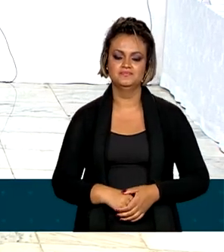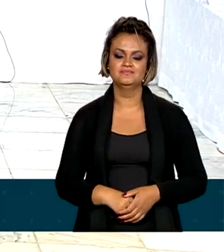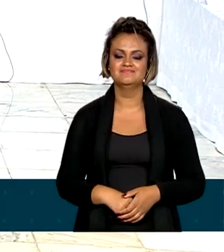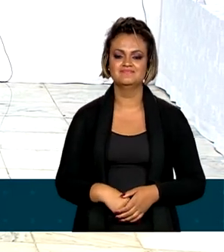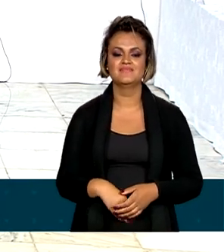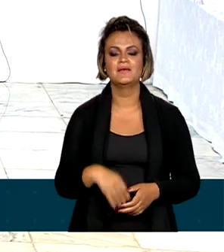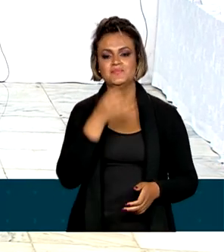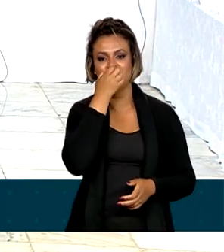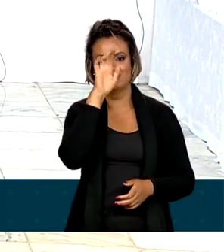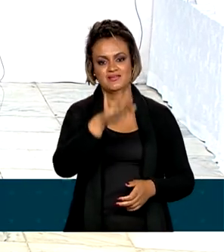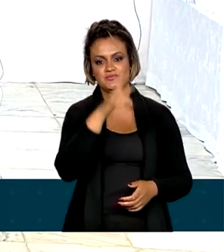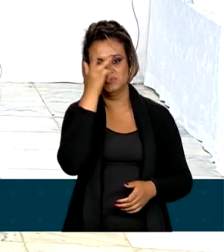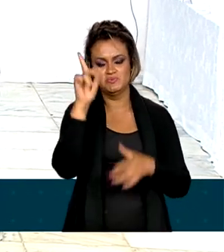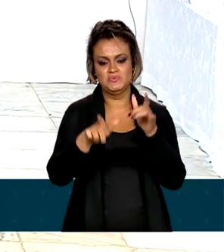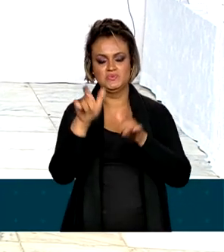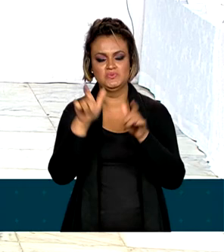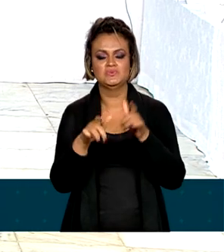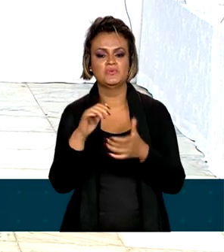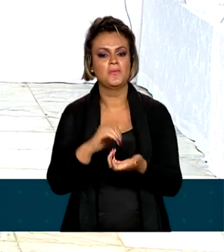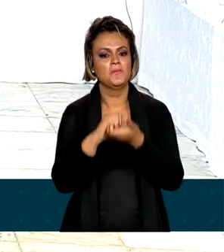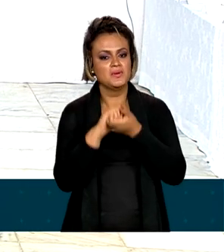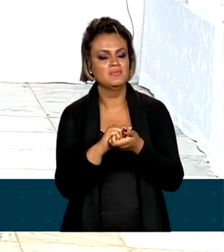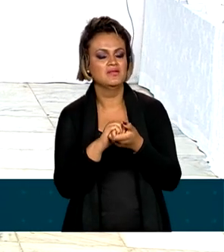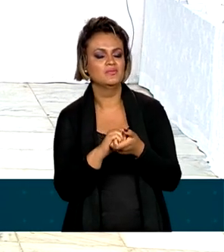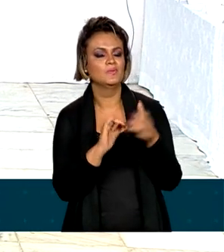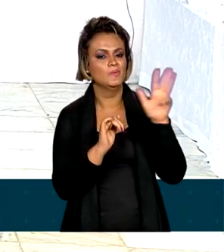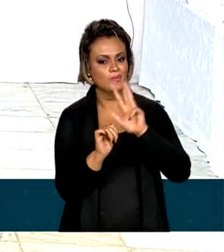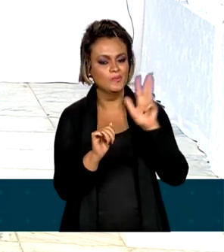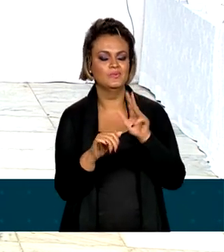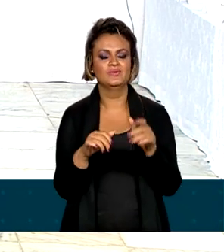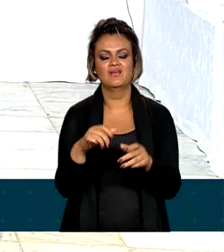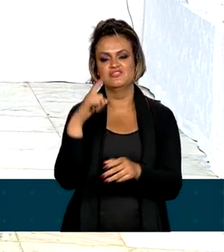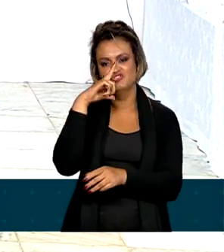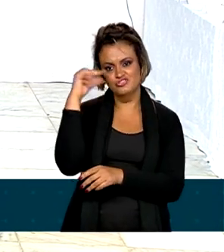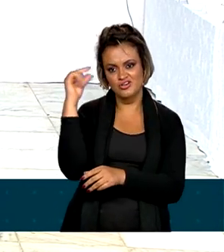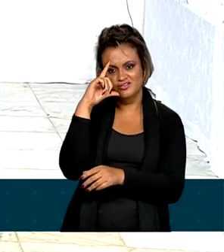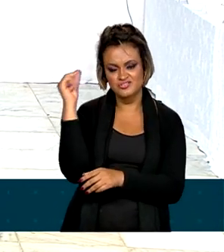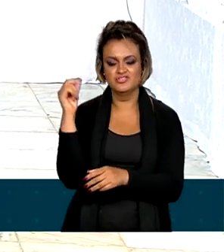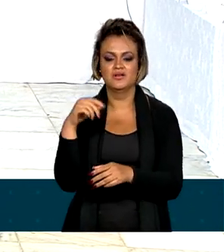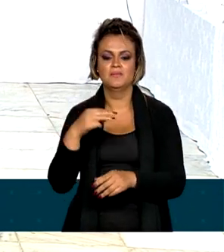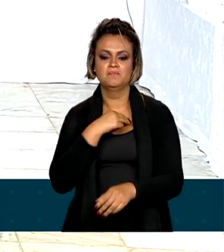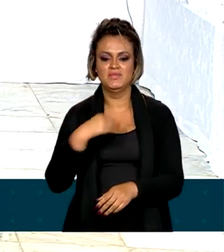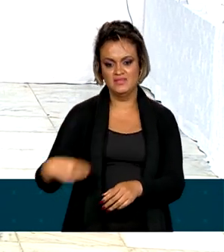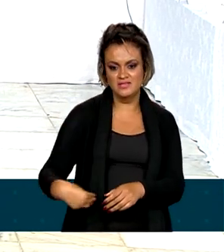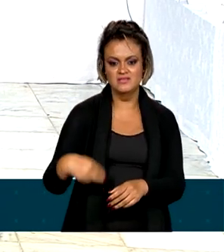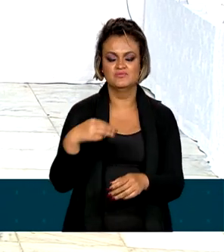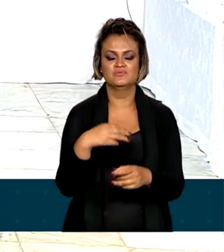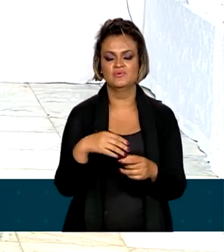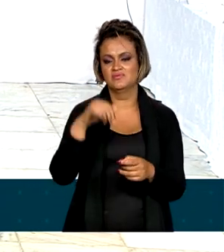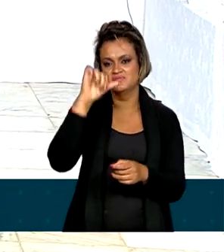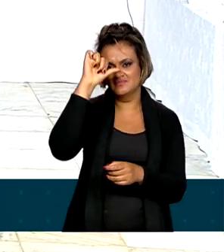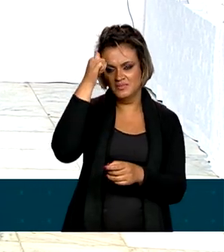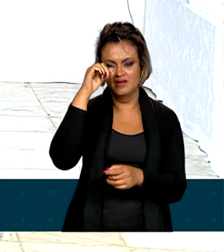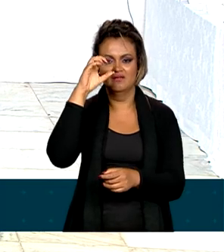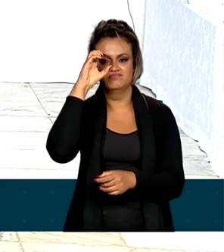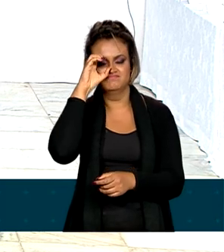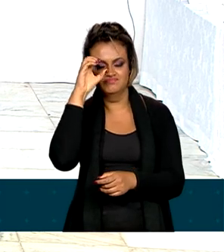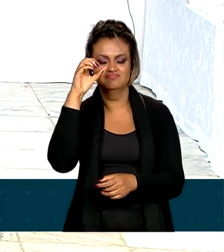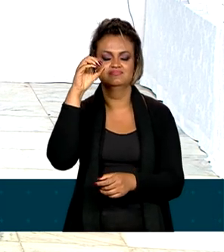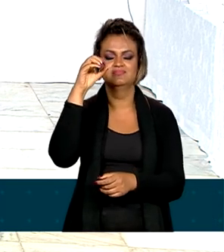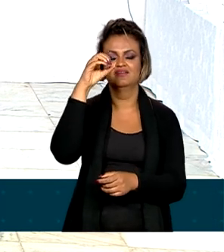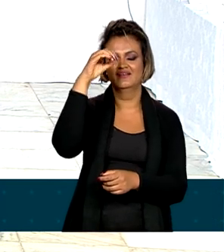Boa tarde a todos e todas. Saudar o presidente Lula, saudar Janja, os ministros Camilo, Esté, Padilha,